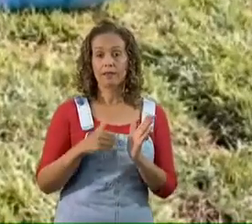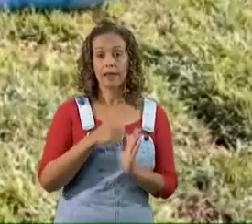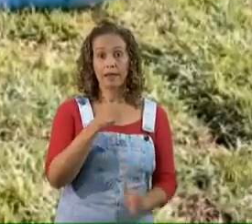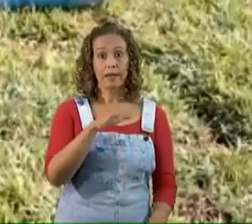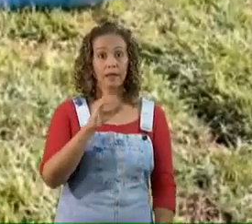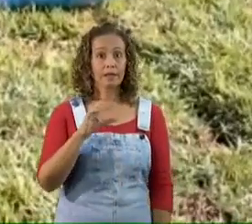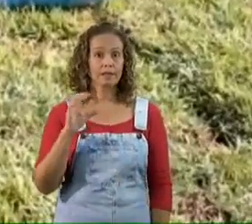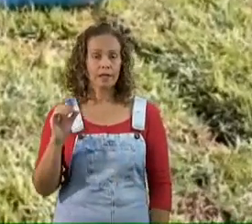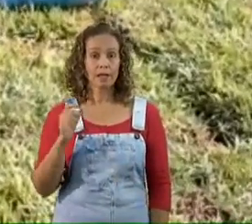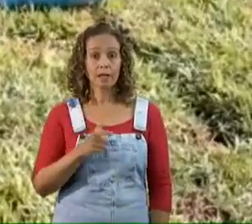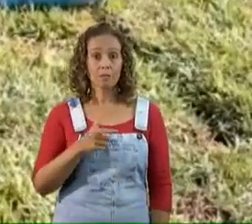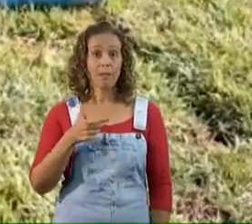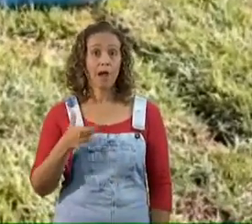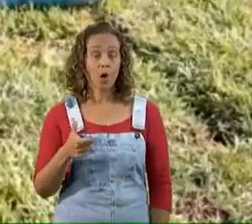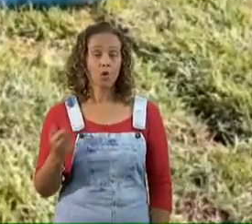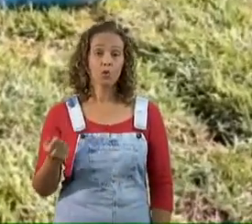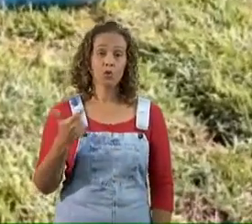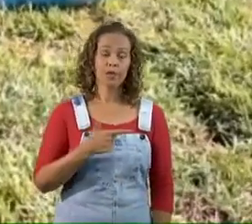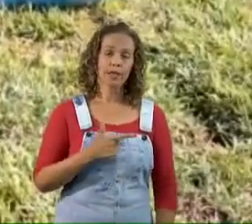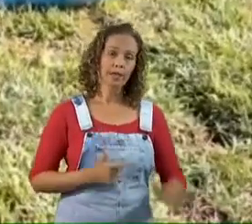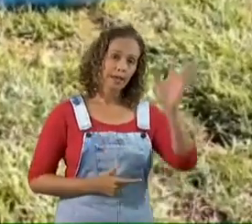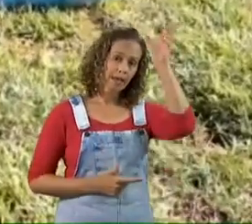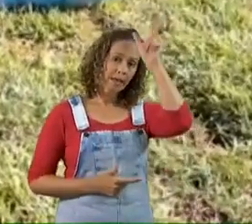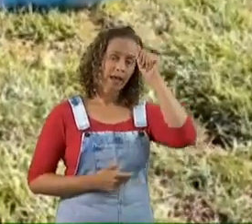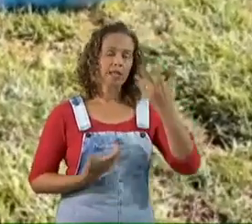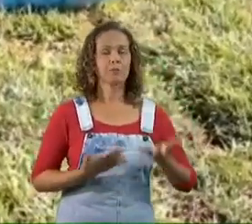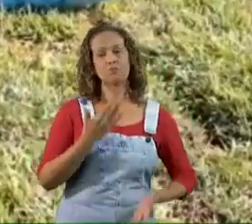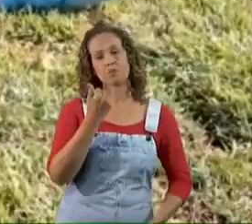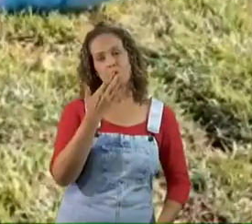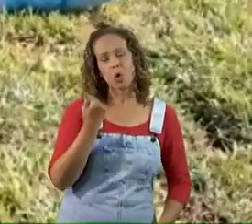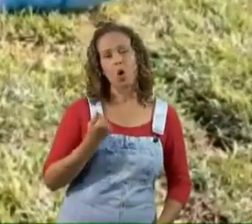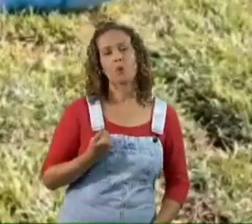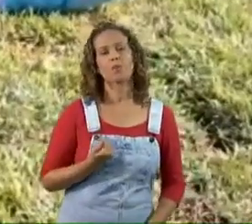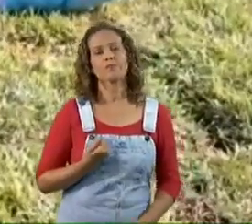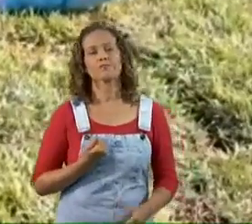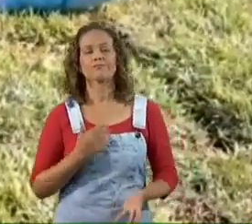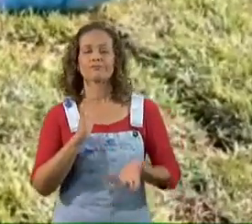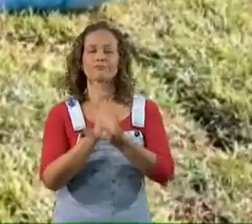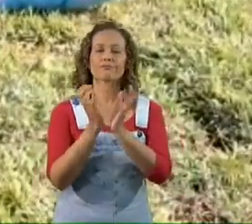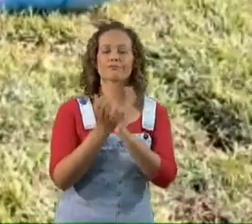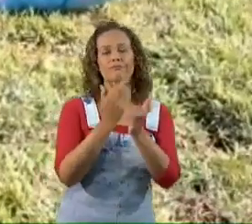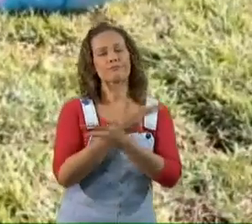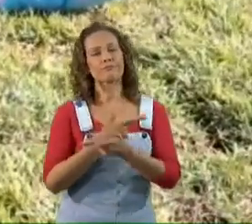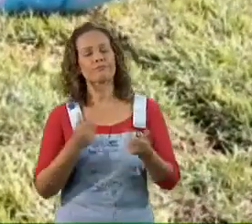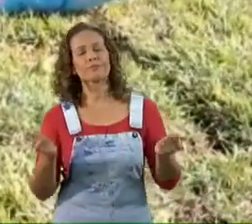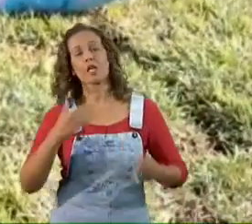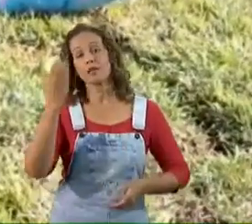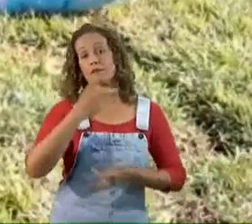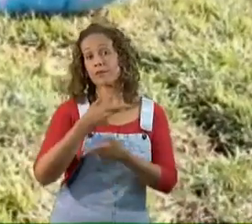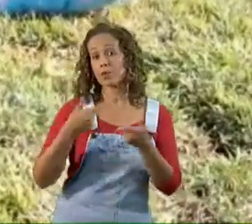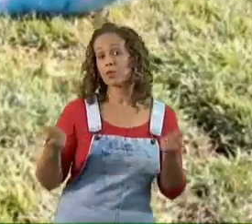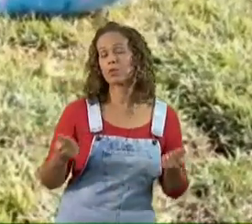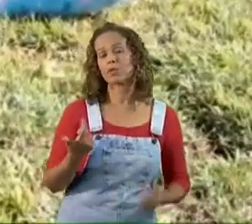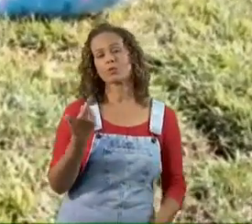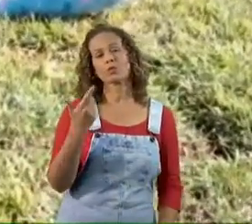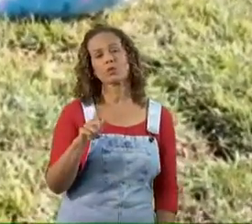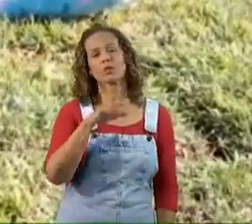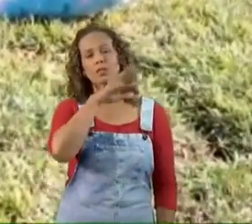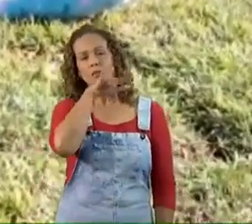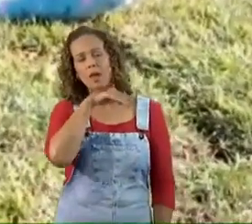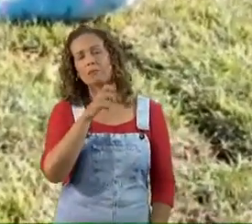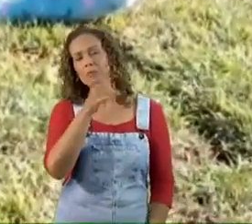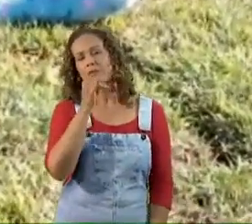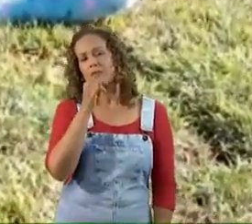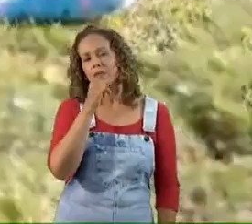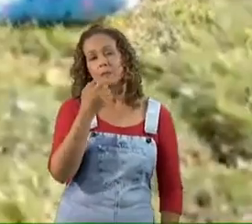do que os da galinha. O pato come verduras, legumes, frutas e outros animais, como peixe